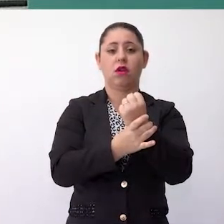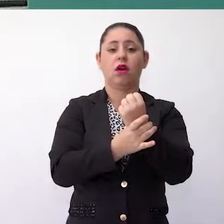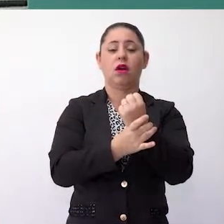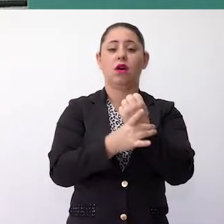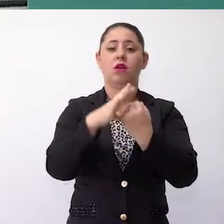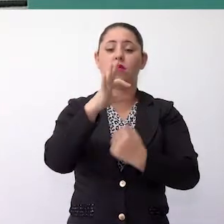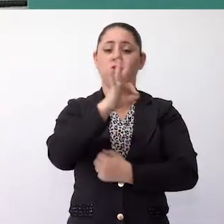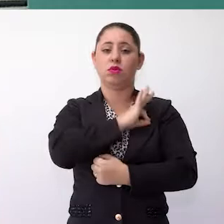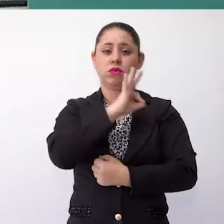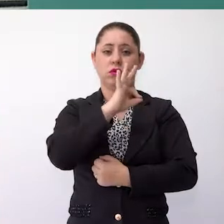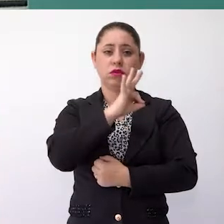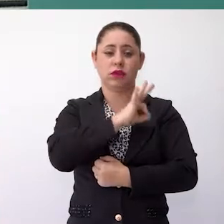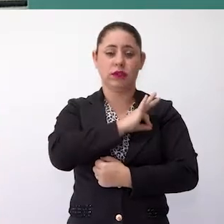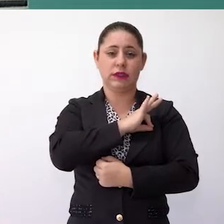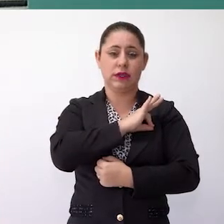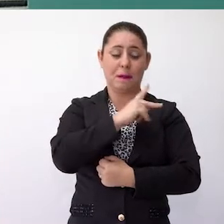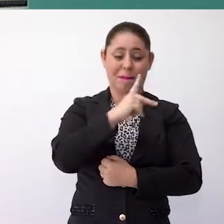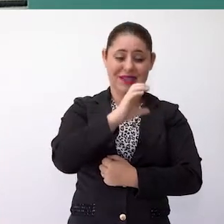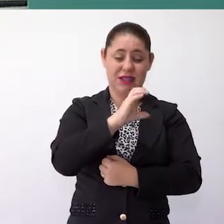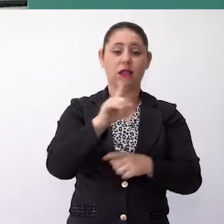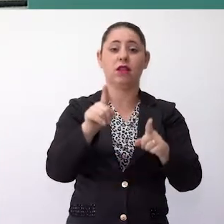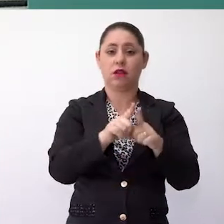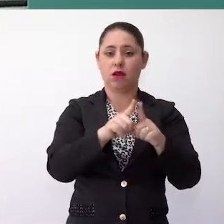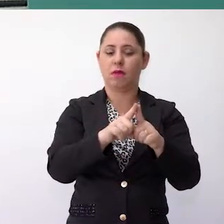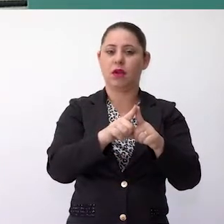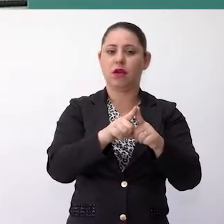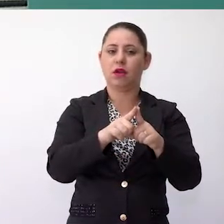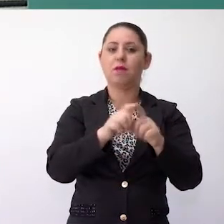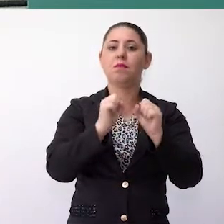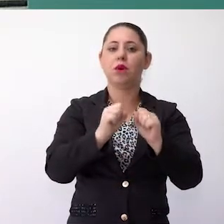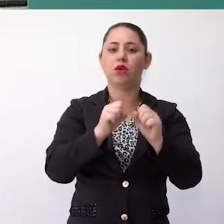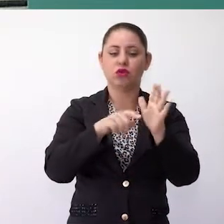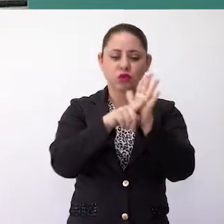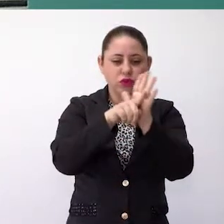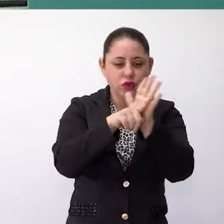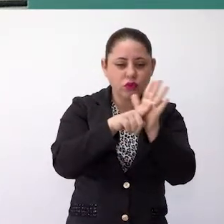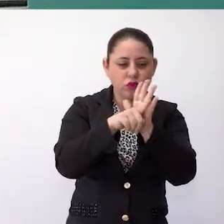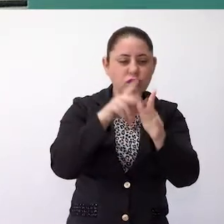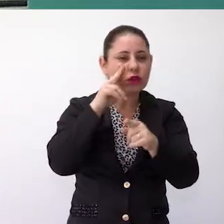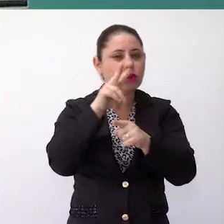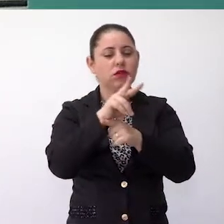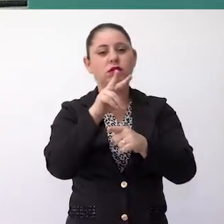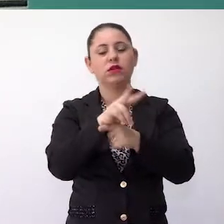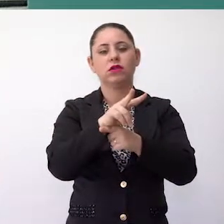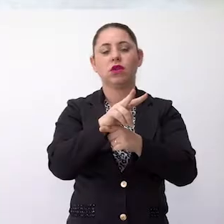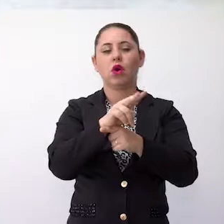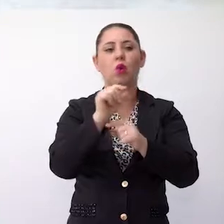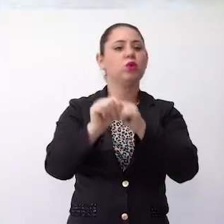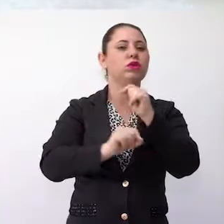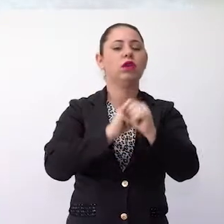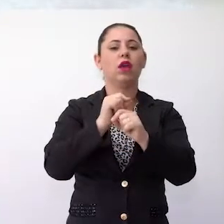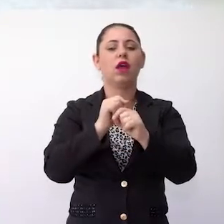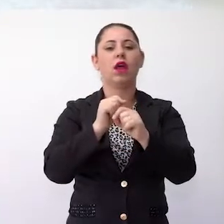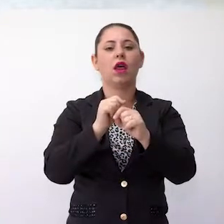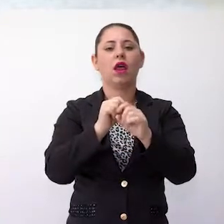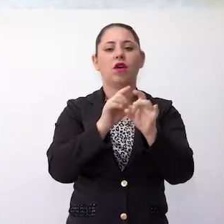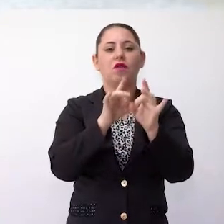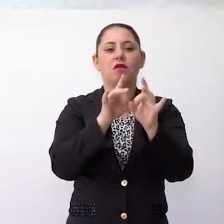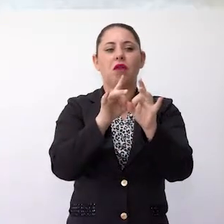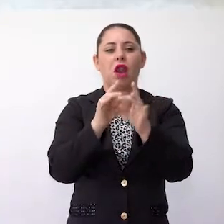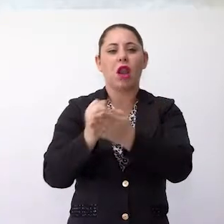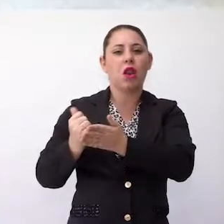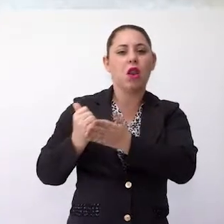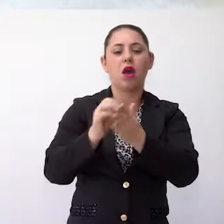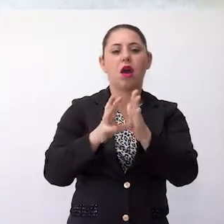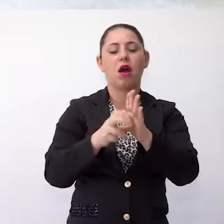Civil também passa a ter competência na investigação dos crimes do que a gente chama de tráfico doméstico. E a Polícia Federal